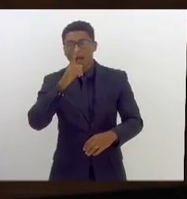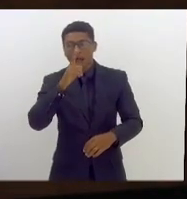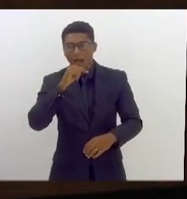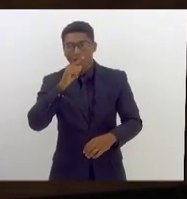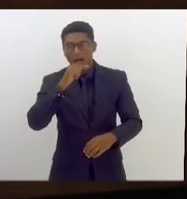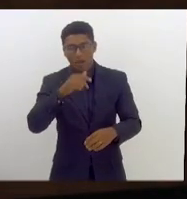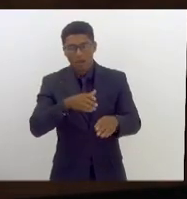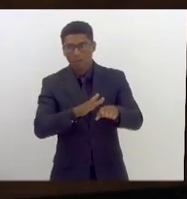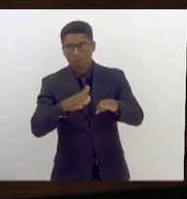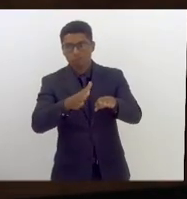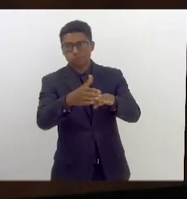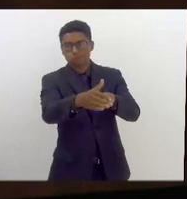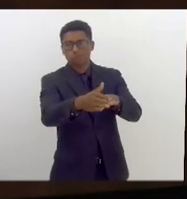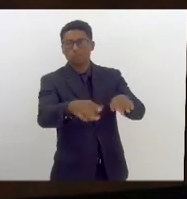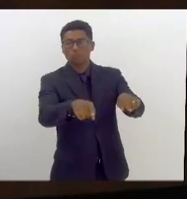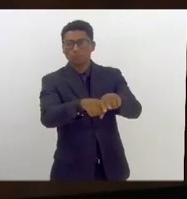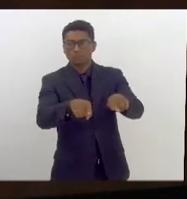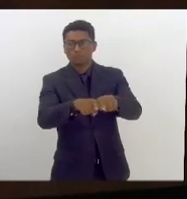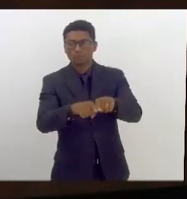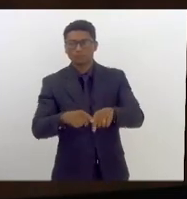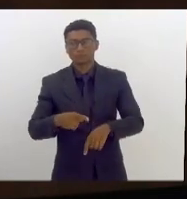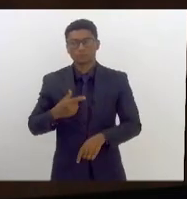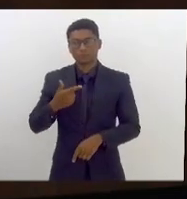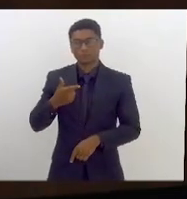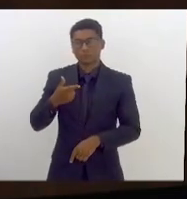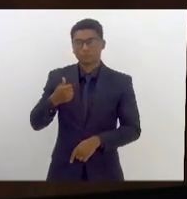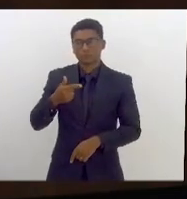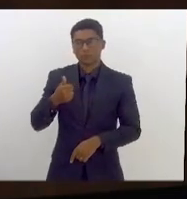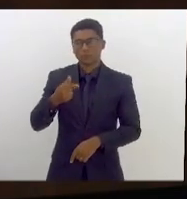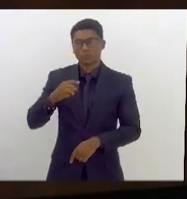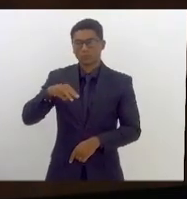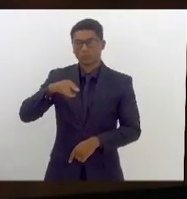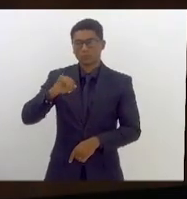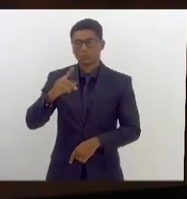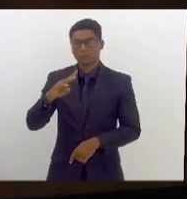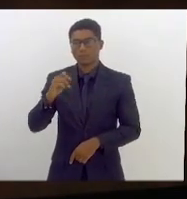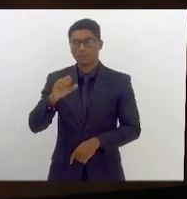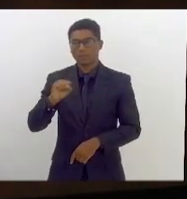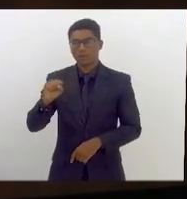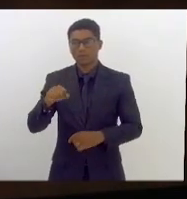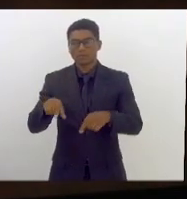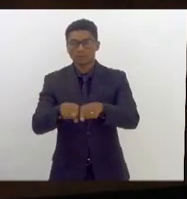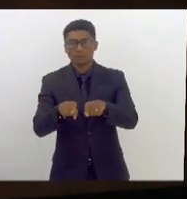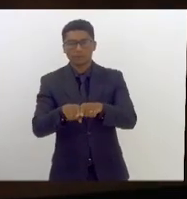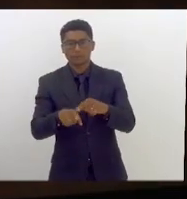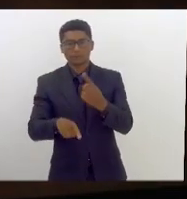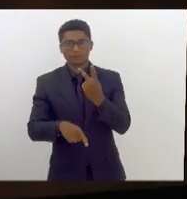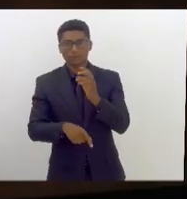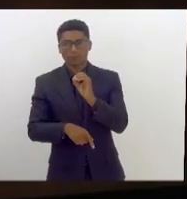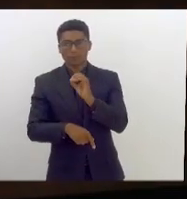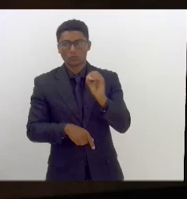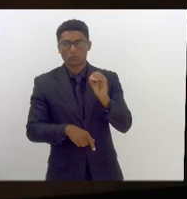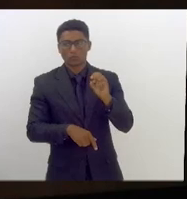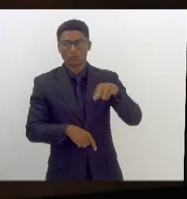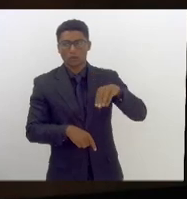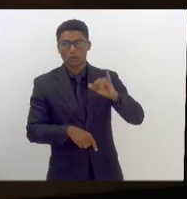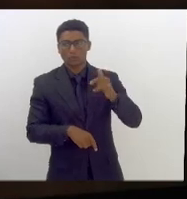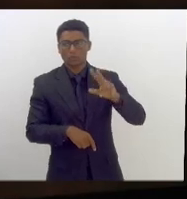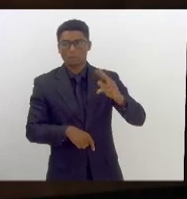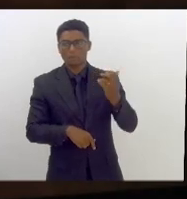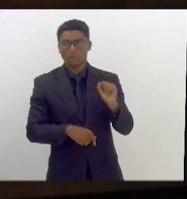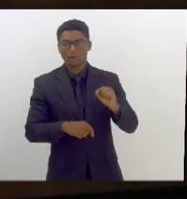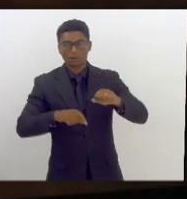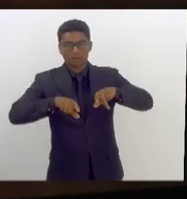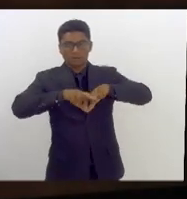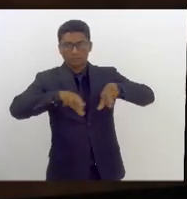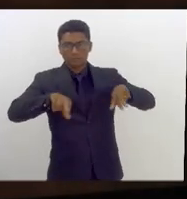de 12 milhas, e mais as 200 milhas de preferência, e onde nós temos as riquezas que pertencem a